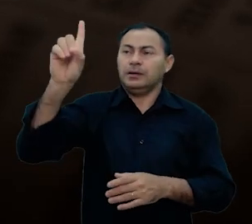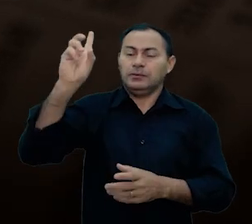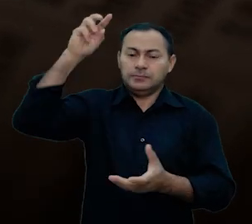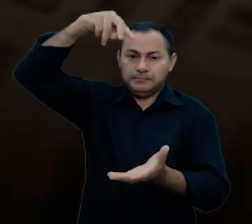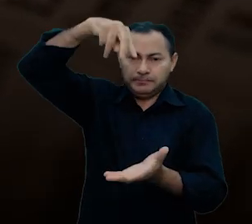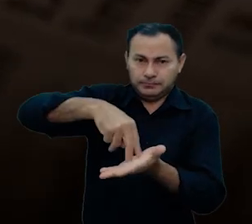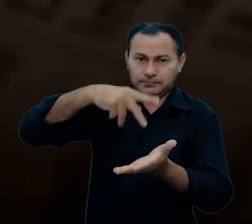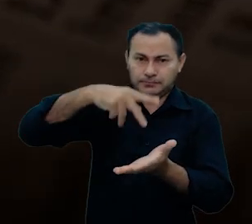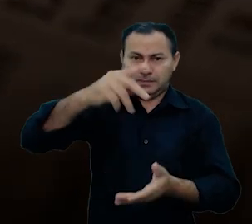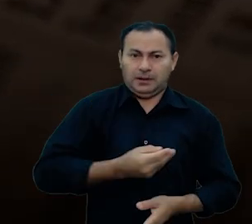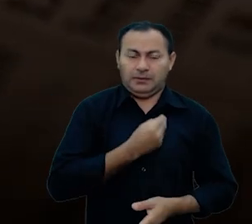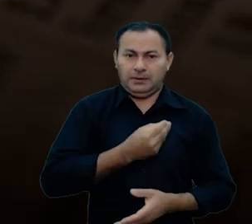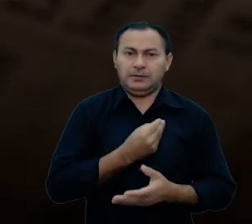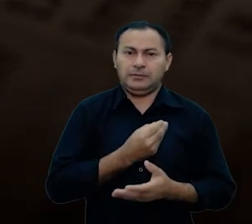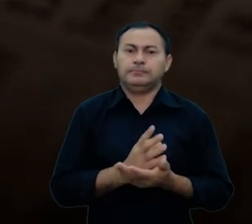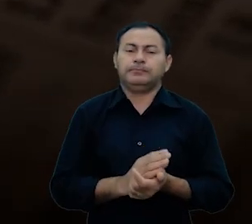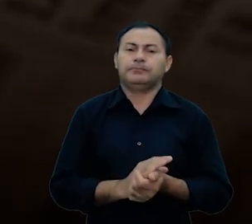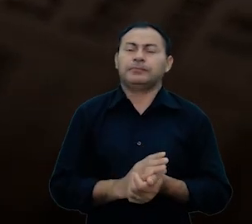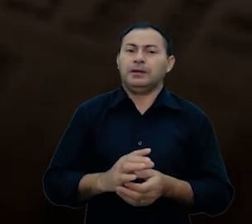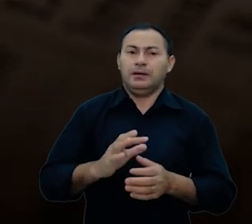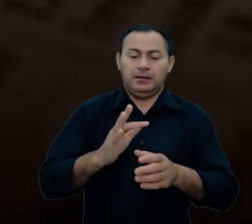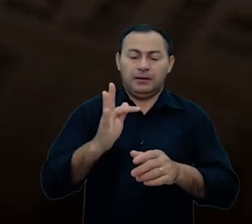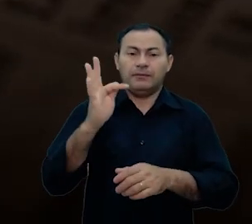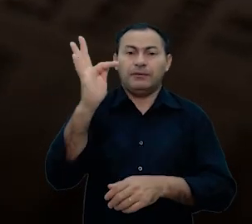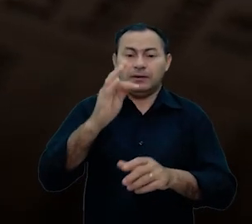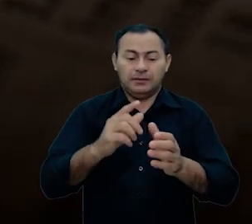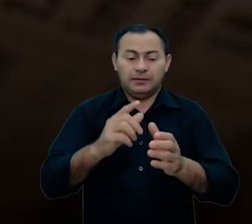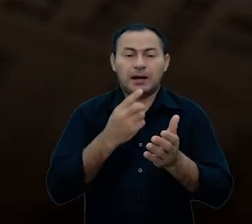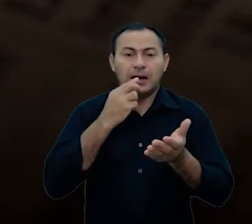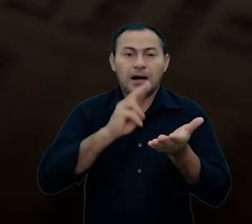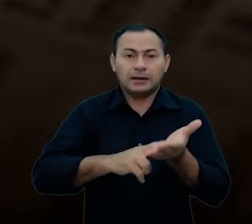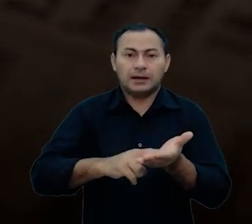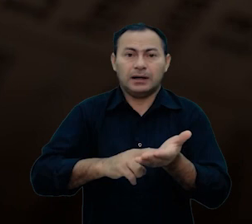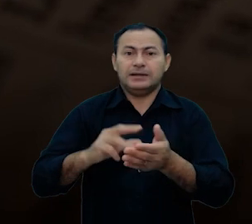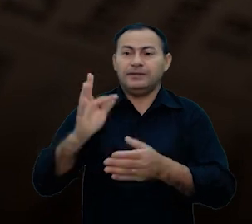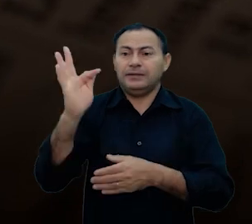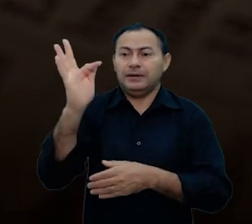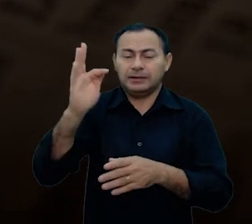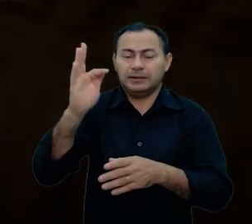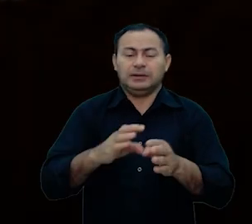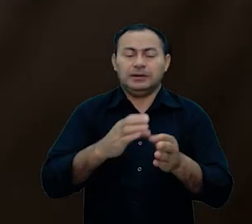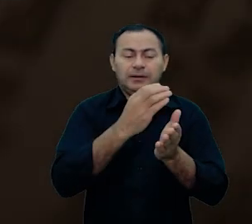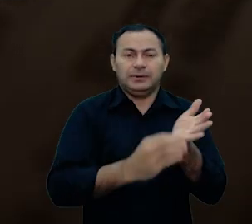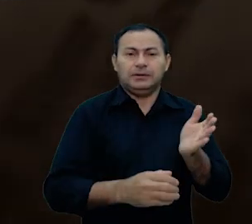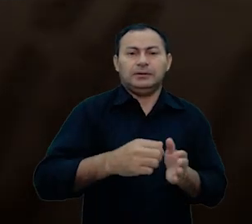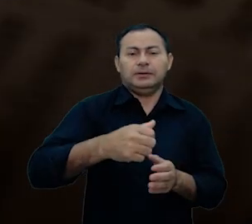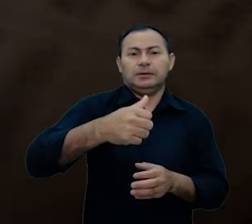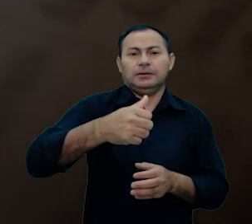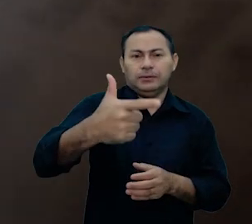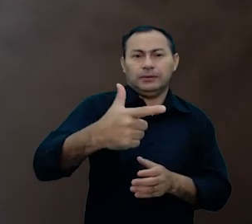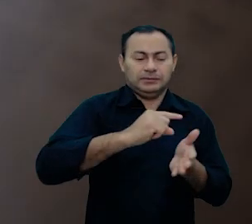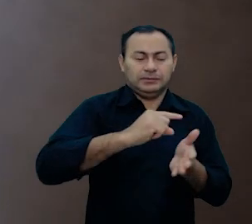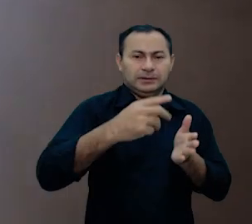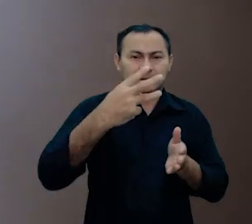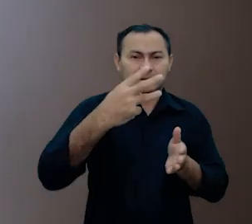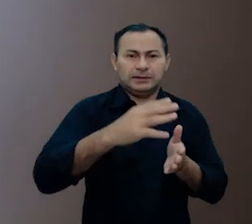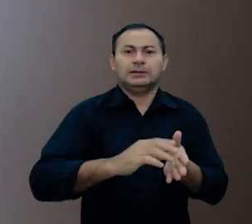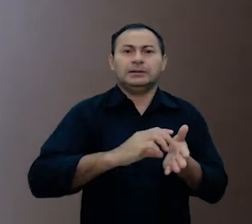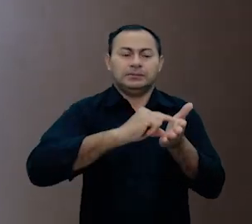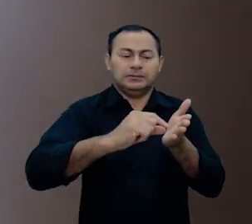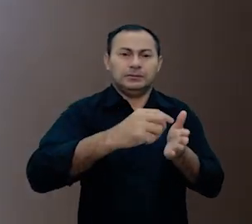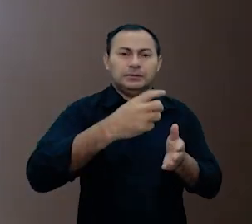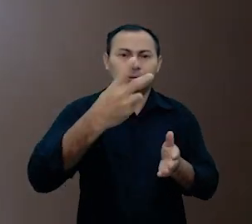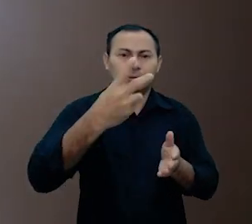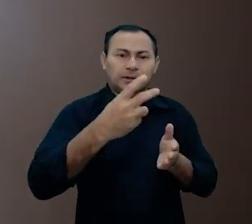tanto querer como efetuar. Filipenses capítulo 1, verso 6 e também o capítulo 2, verso 13. Isso significa